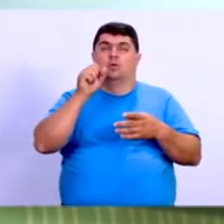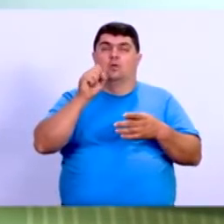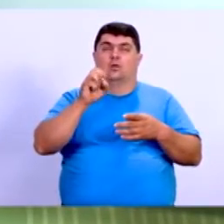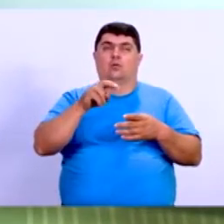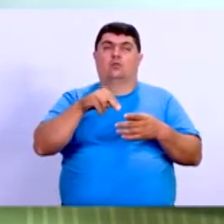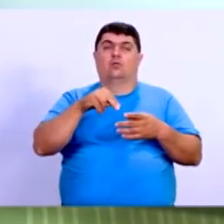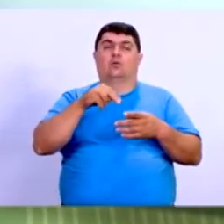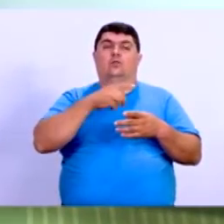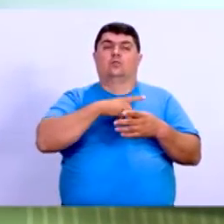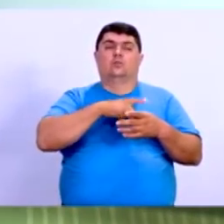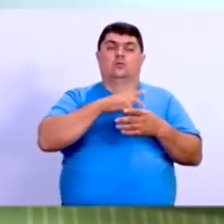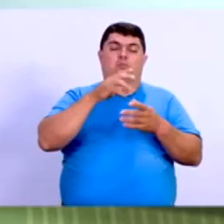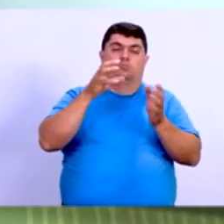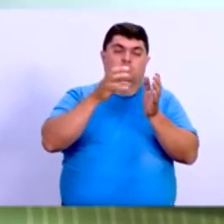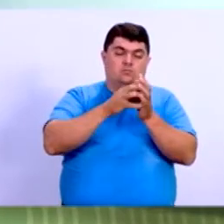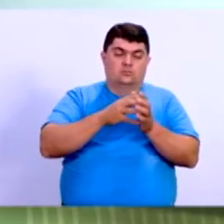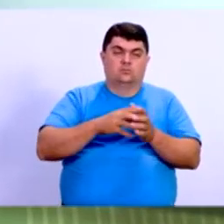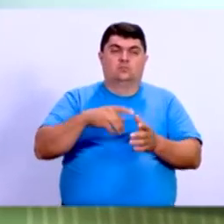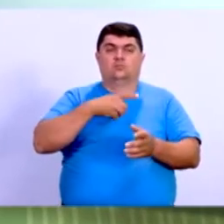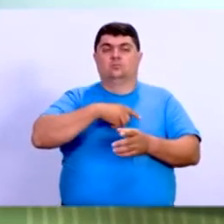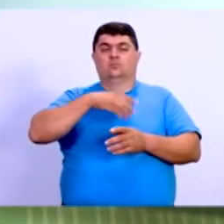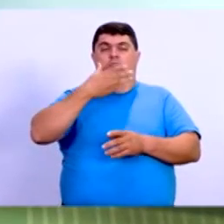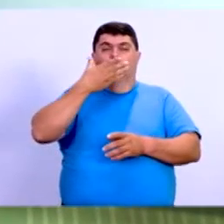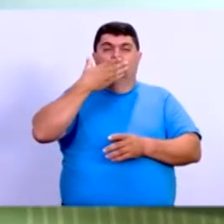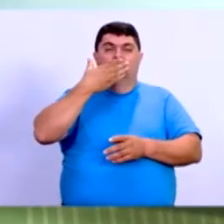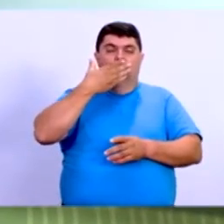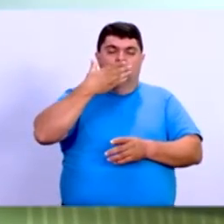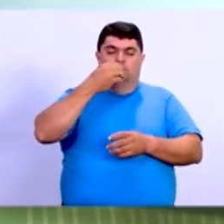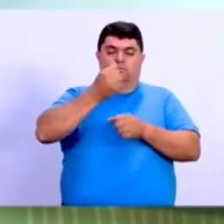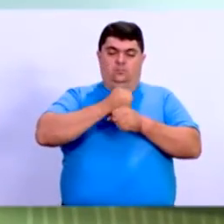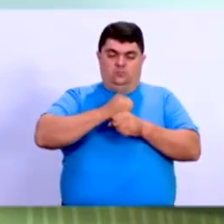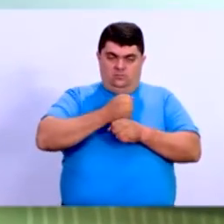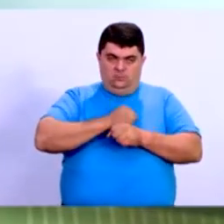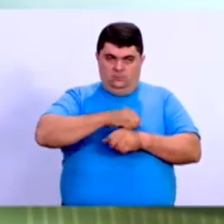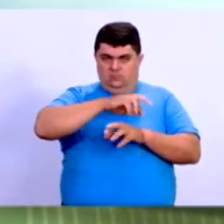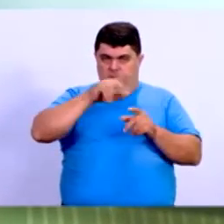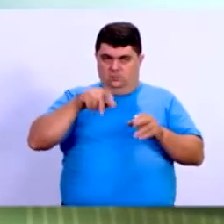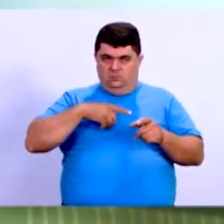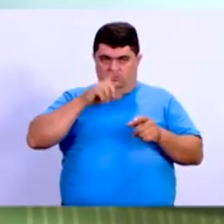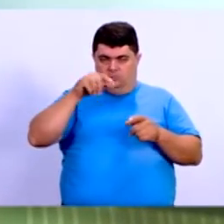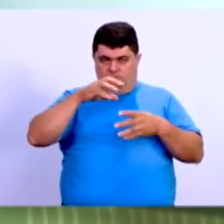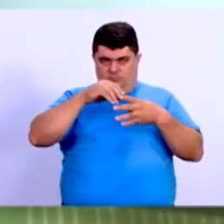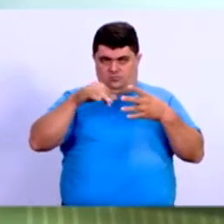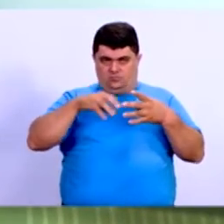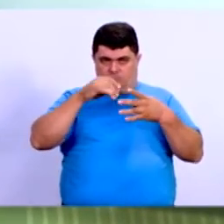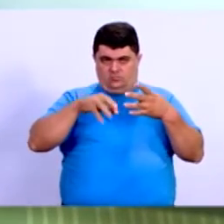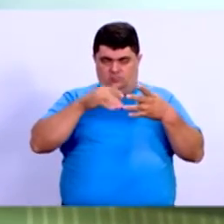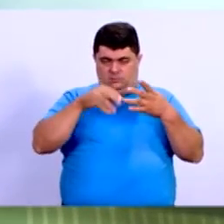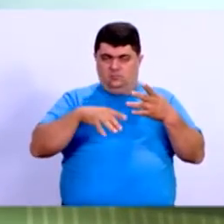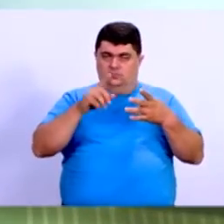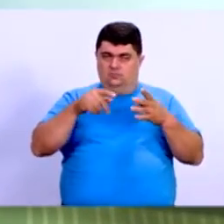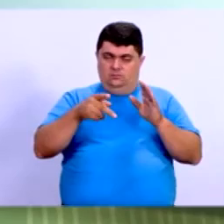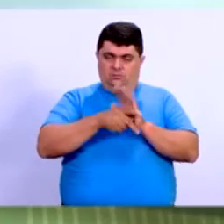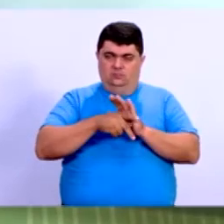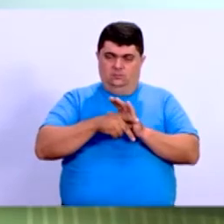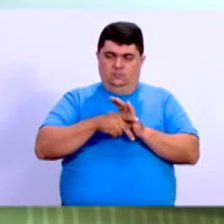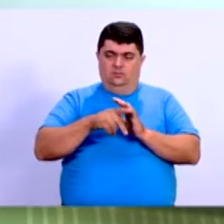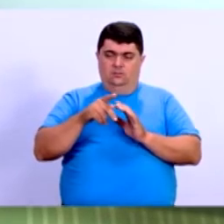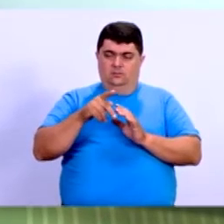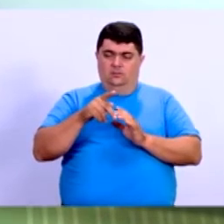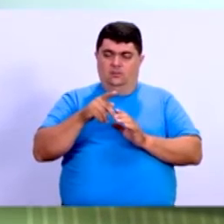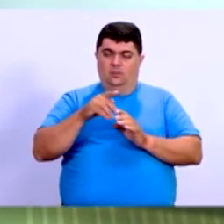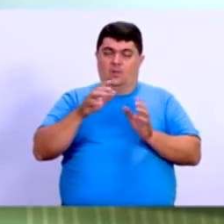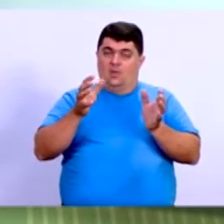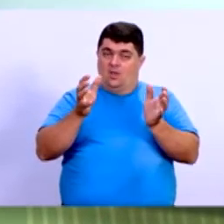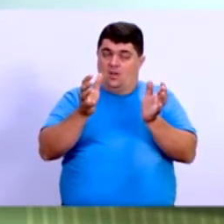veículo possui marca, o veículo possui modelo. Esses, então, são os atributos, certo? Aquilo que a classe